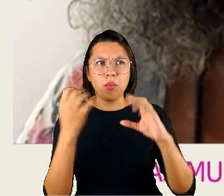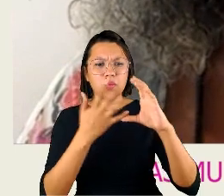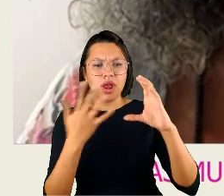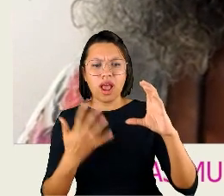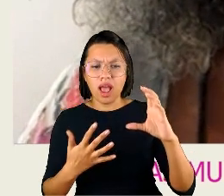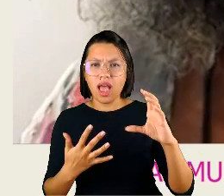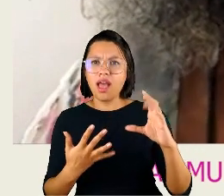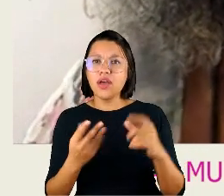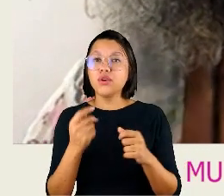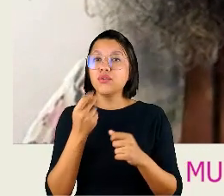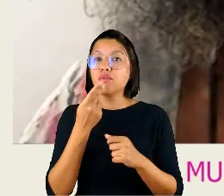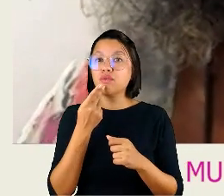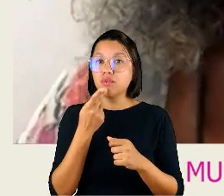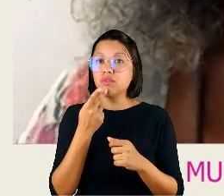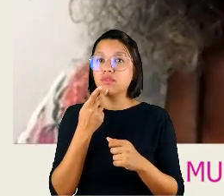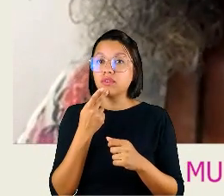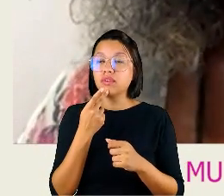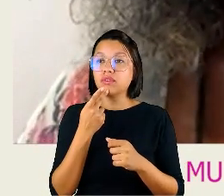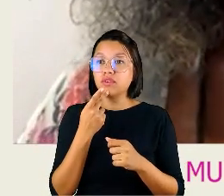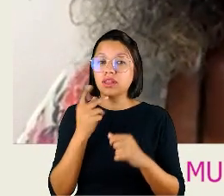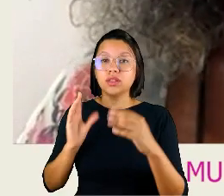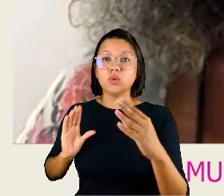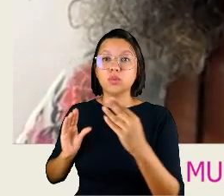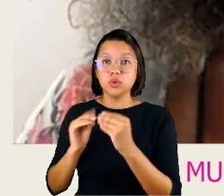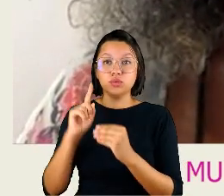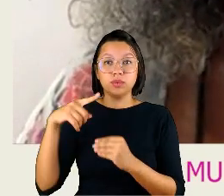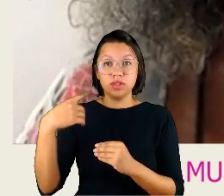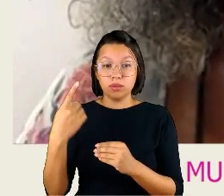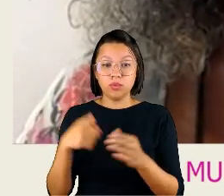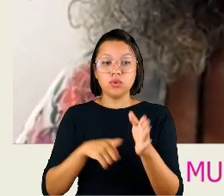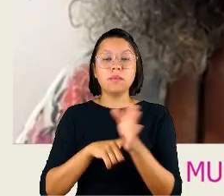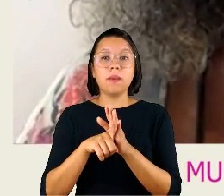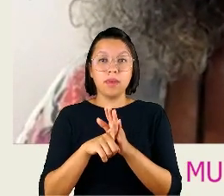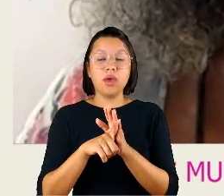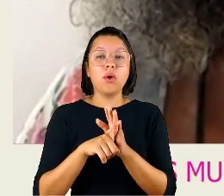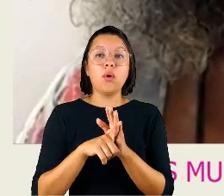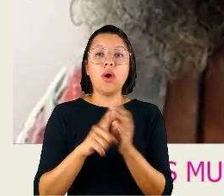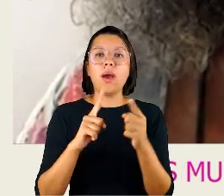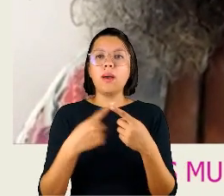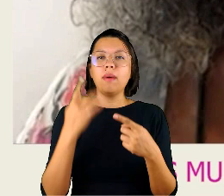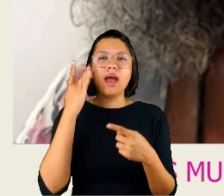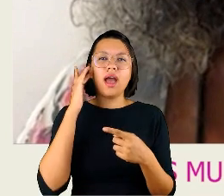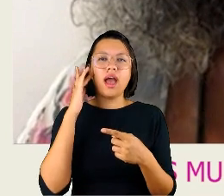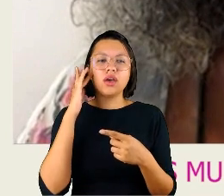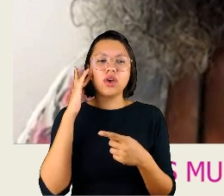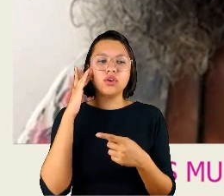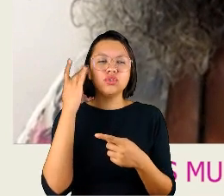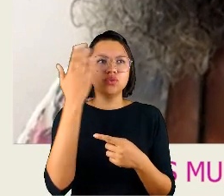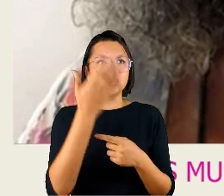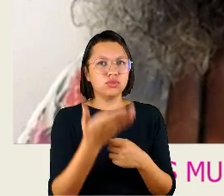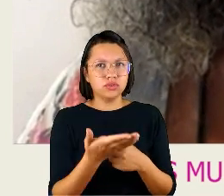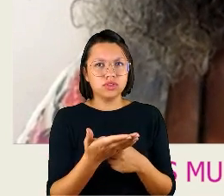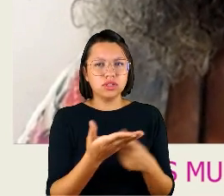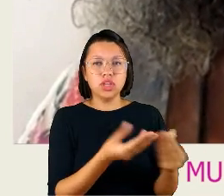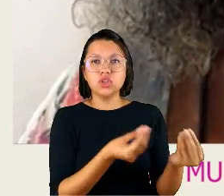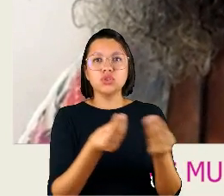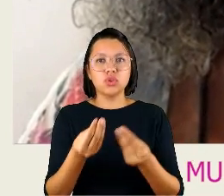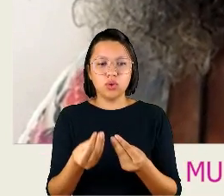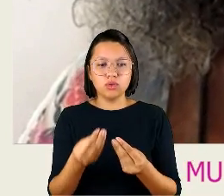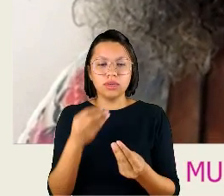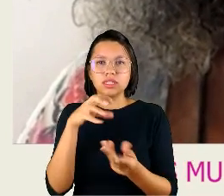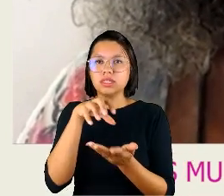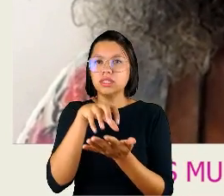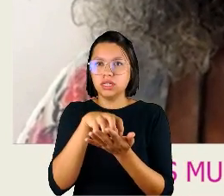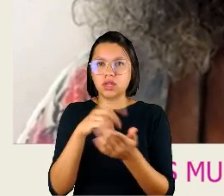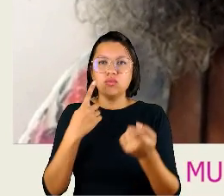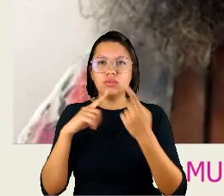fazer um breve resuminho para depois levantar aqui a bola da minha pergunta, mas acho que você trouxe para a